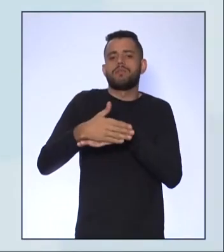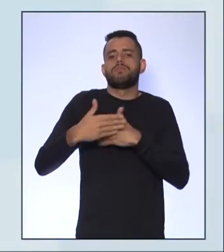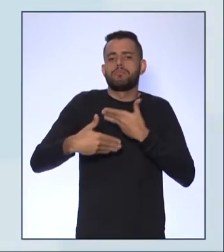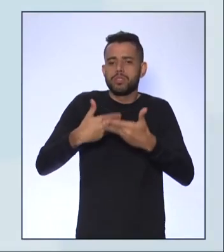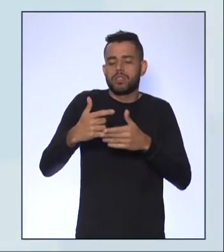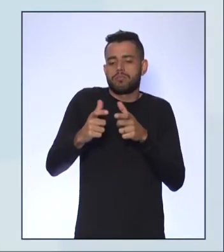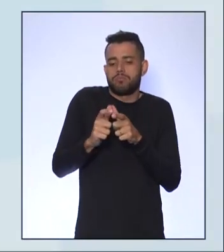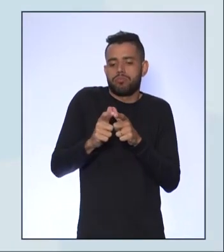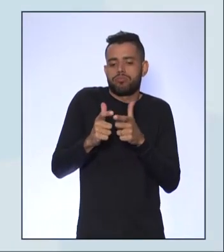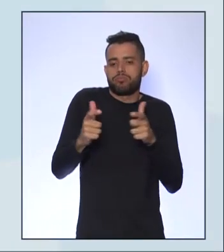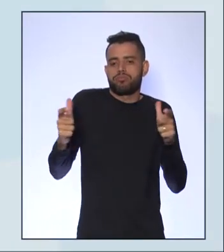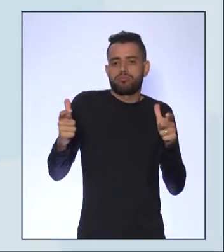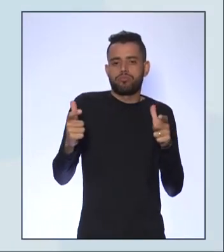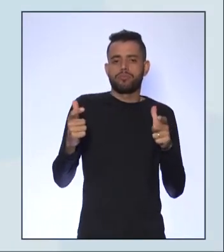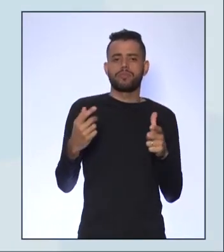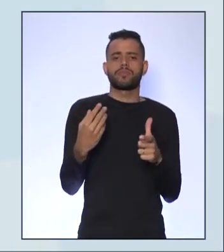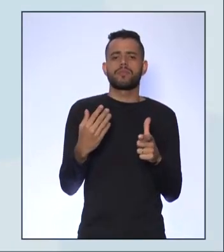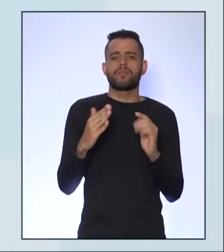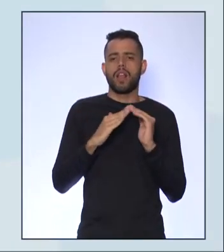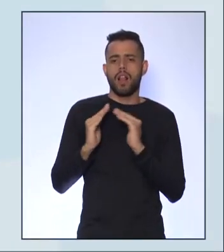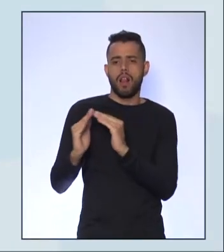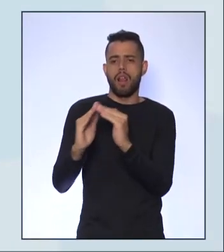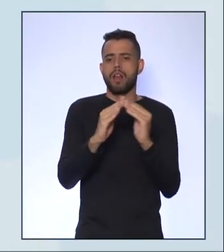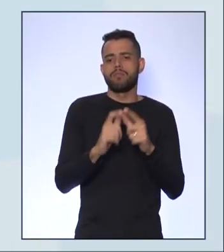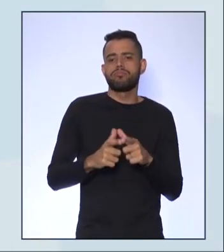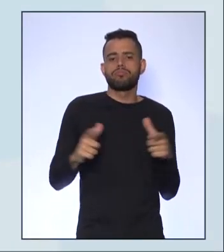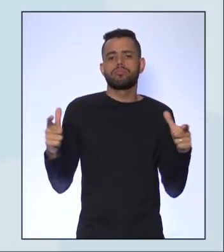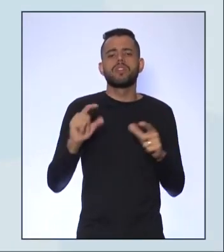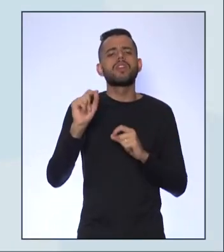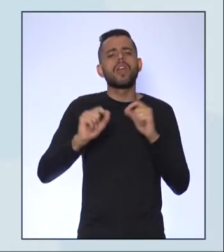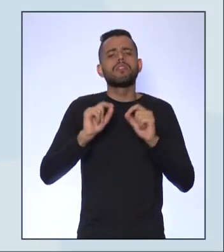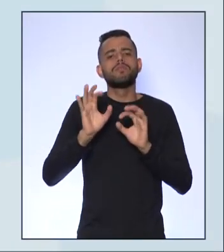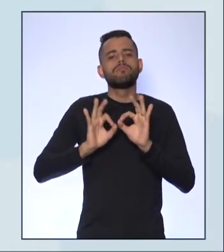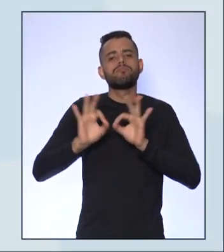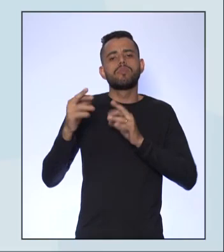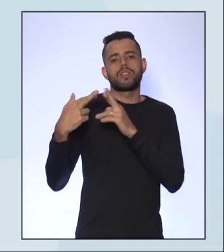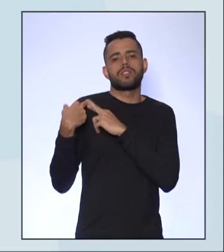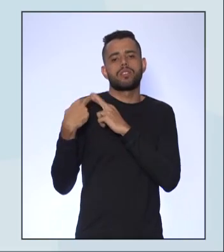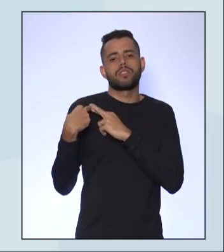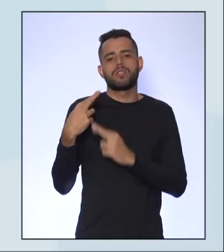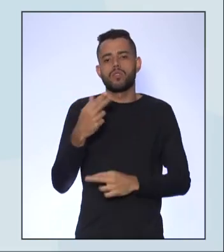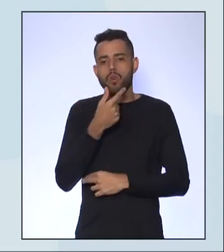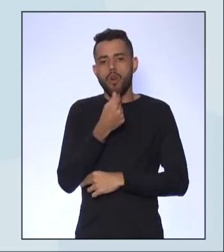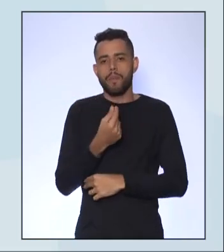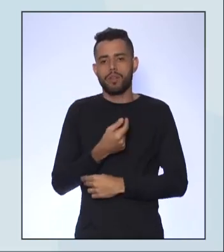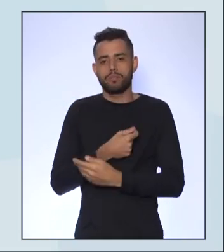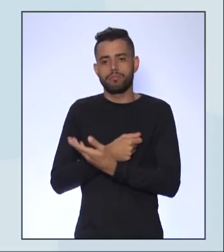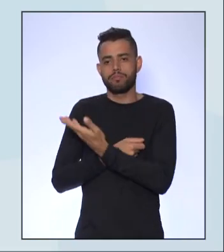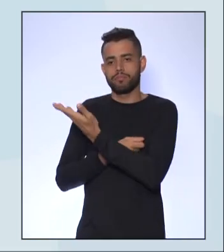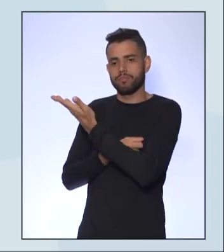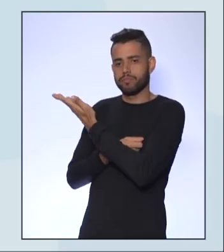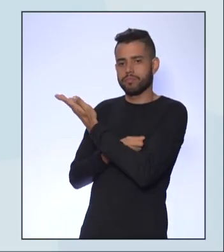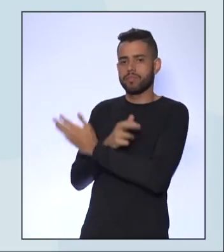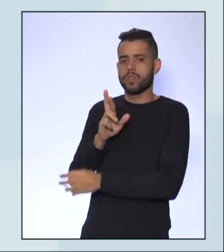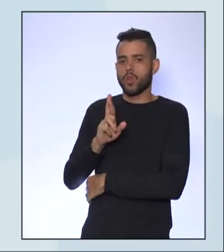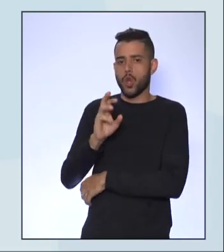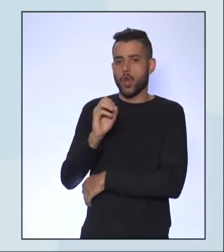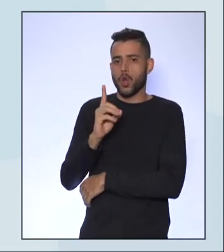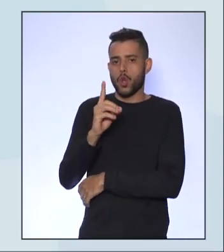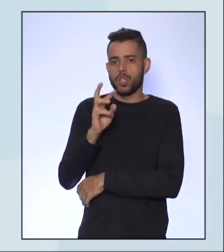Quem organizou esse processo de urbanização no Rio de Janeiro? O Rodrigues Alves, vocês estão vendo aí, era o